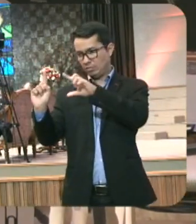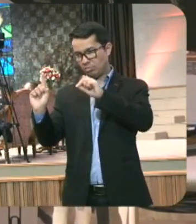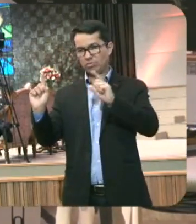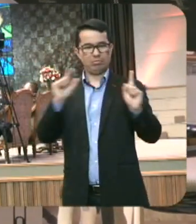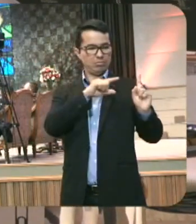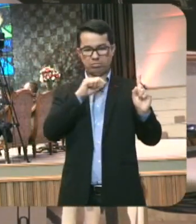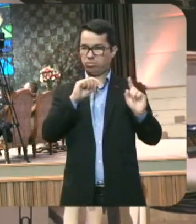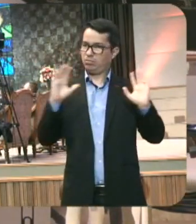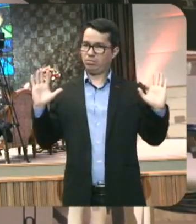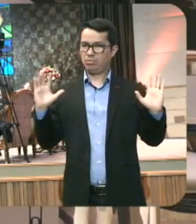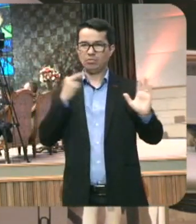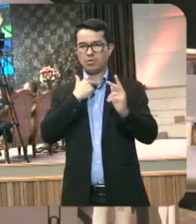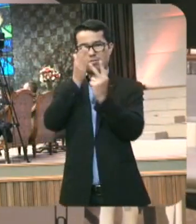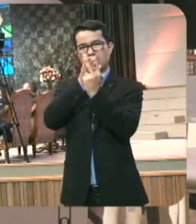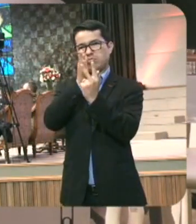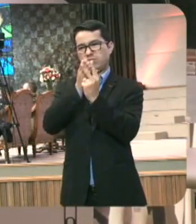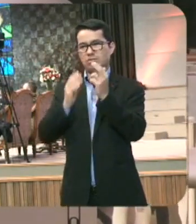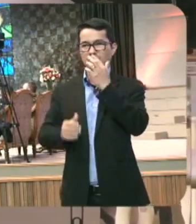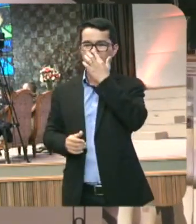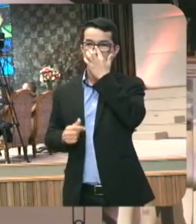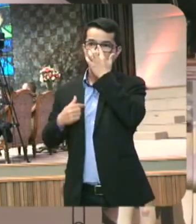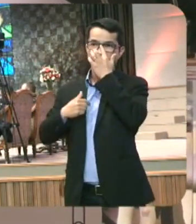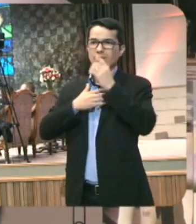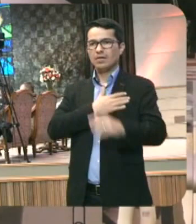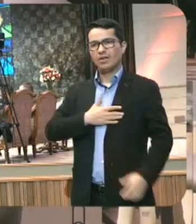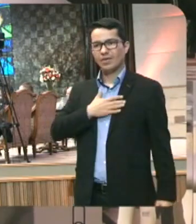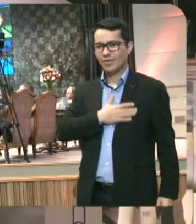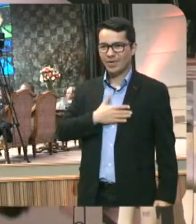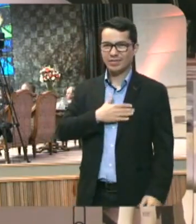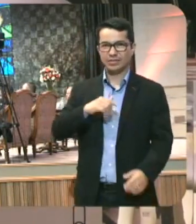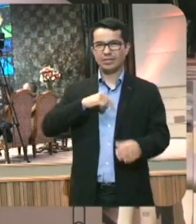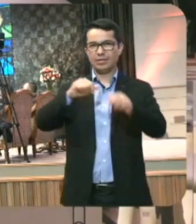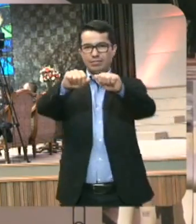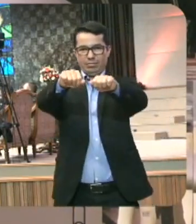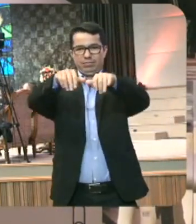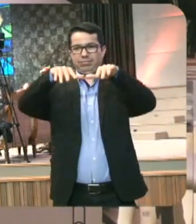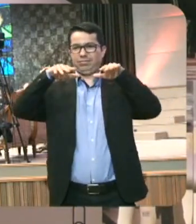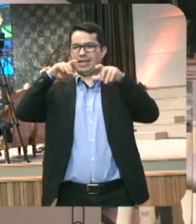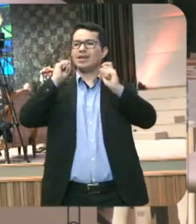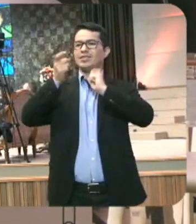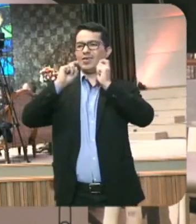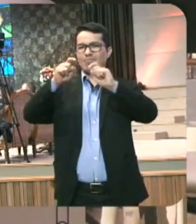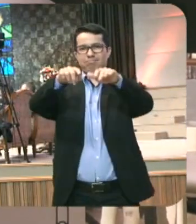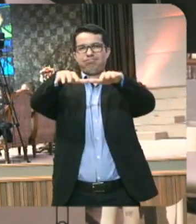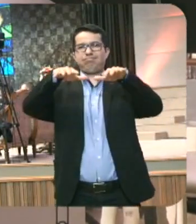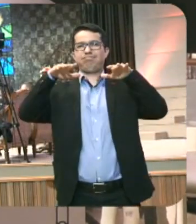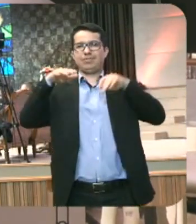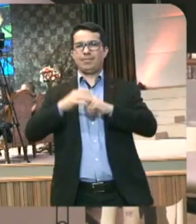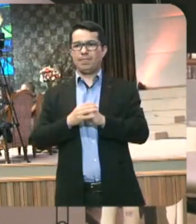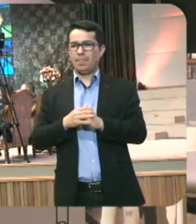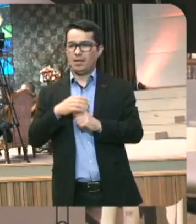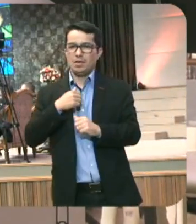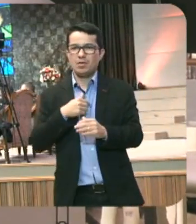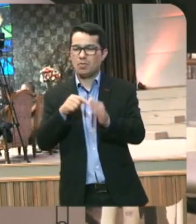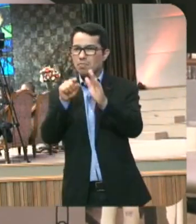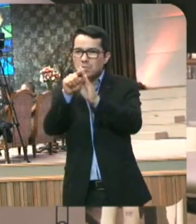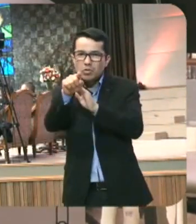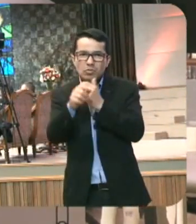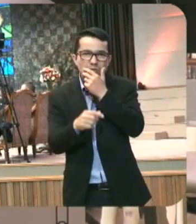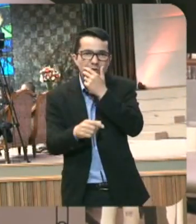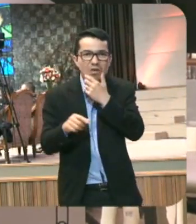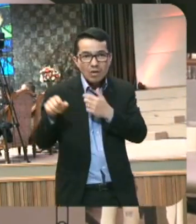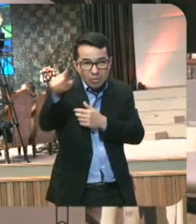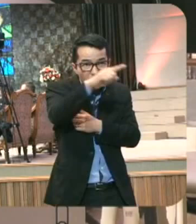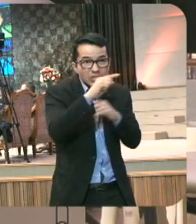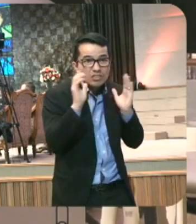famílias que estão ali, né? As pessoas vão se apresentando, e eu gosto de perguntar: você já está numa célula? Não